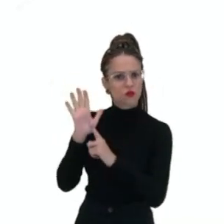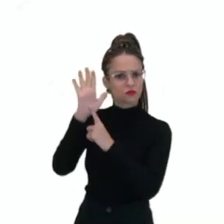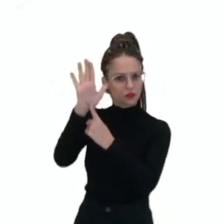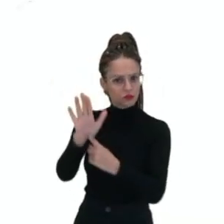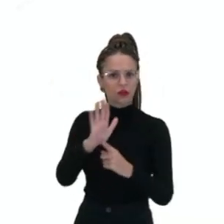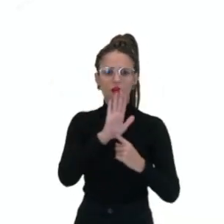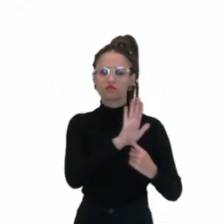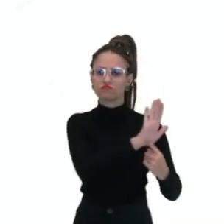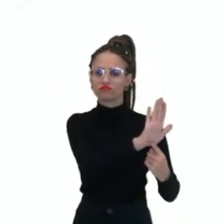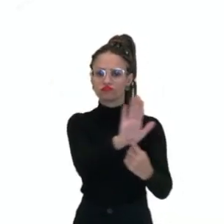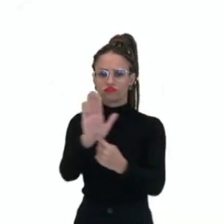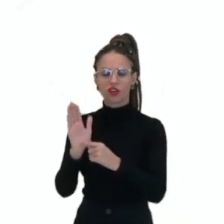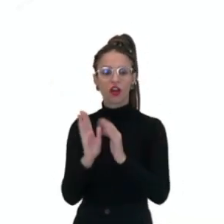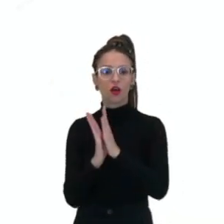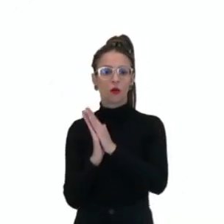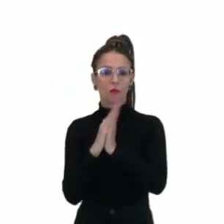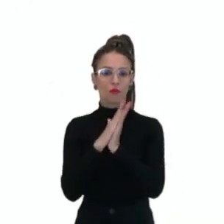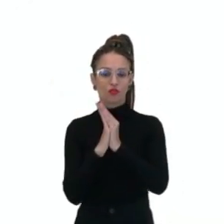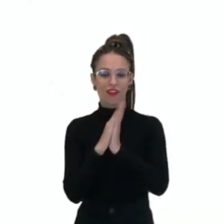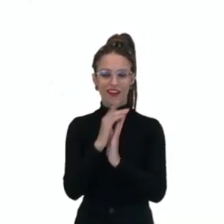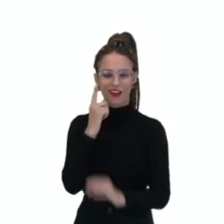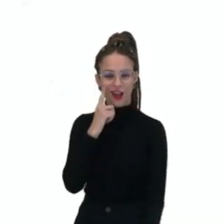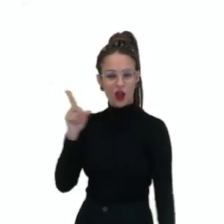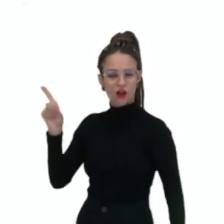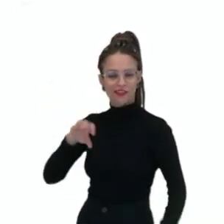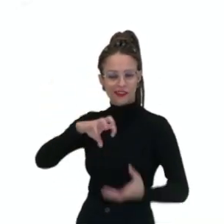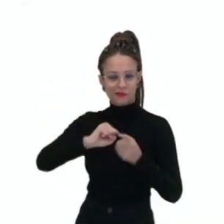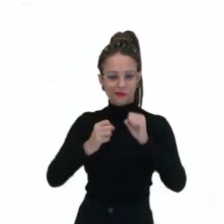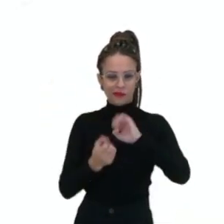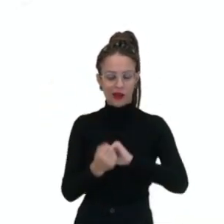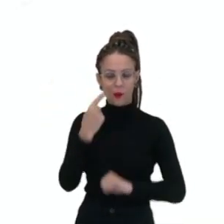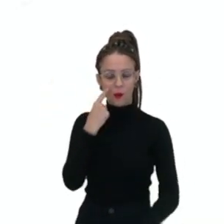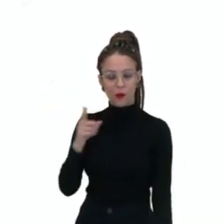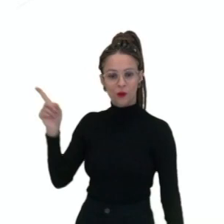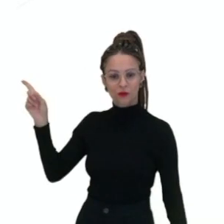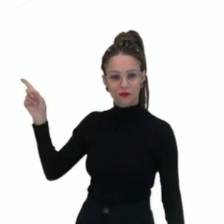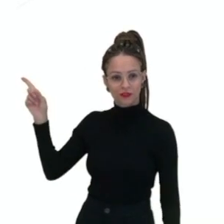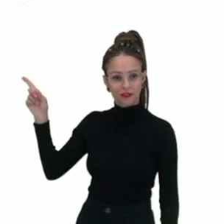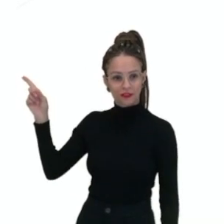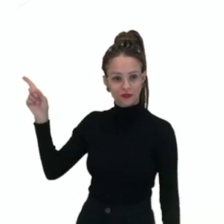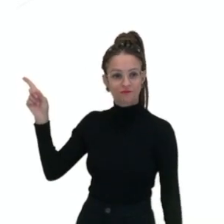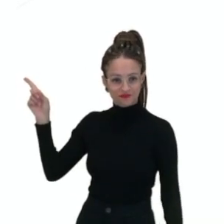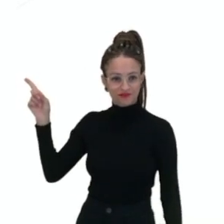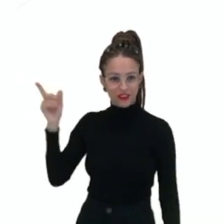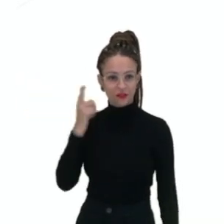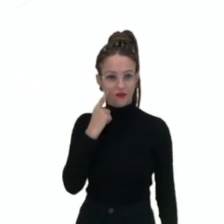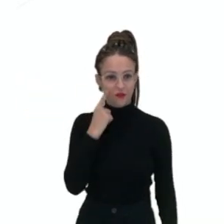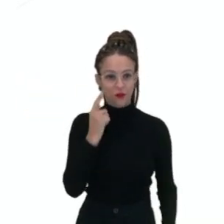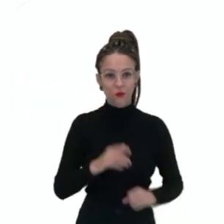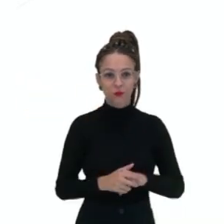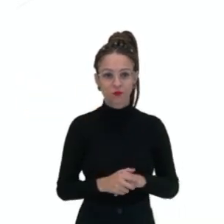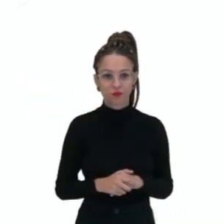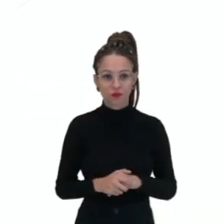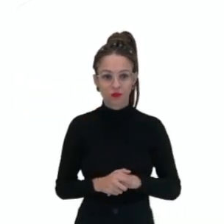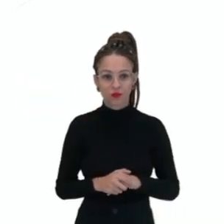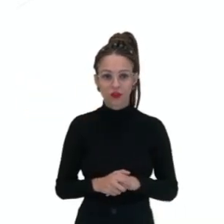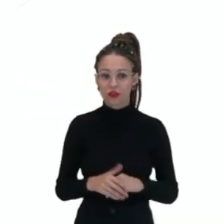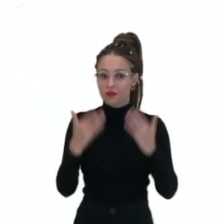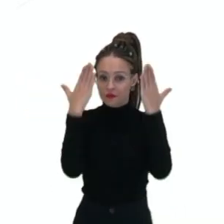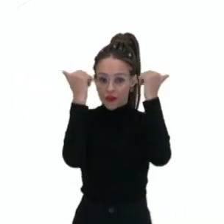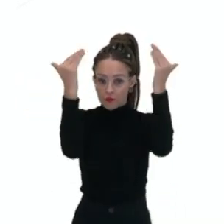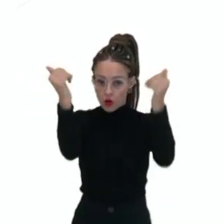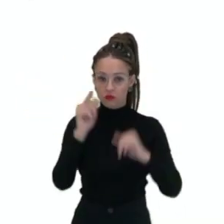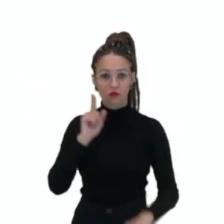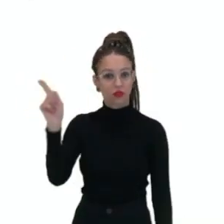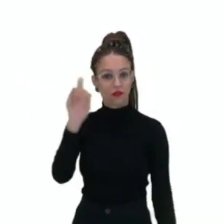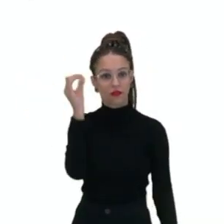exposições. As bonecas de barro, olha ali naquela imagem, né, ali que fica ali no vale do rio Jequitinhonha, né, são muito famosos lá